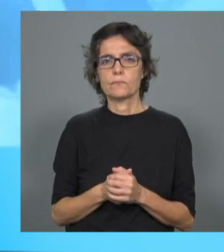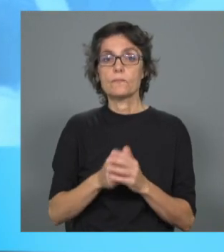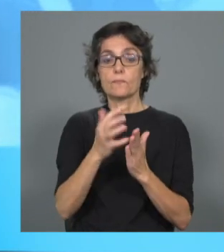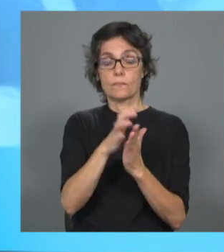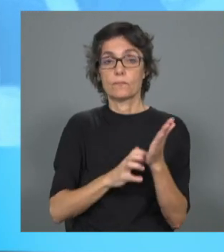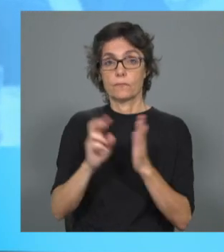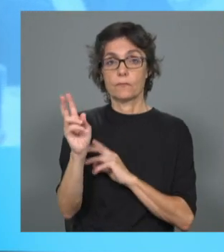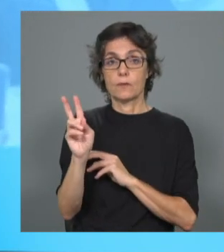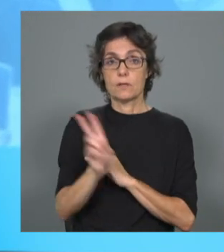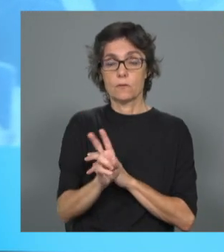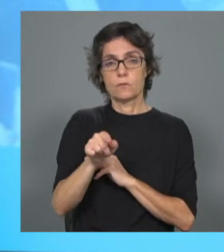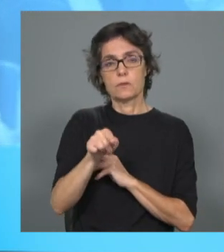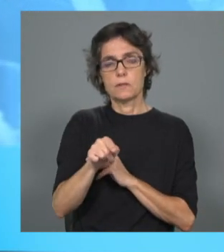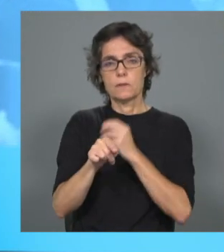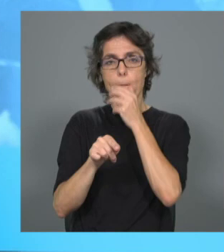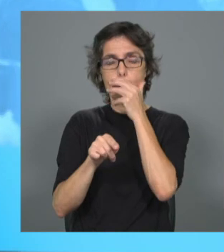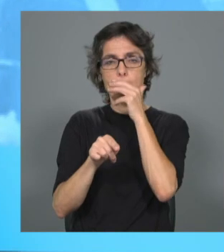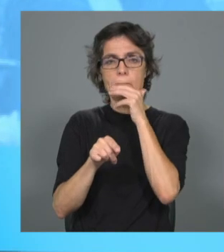epístola de Paulo, a Timóteo,